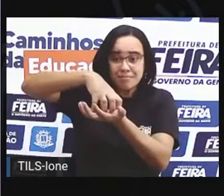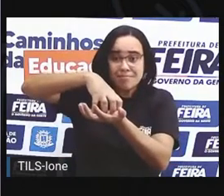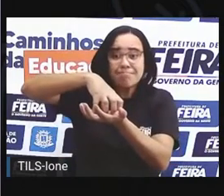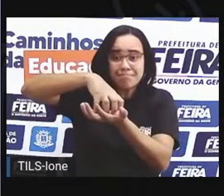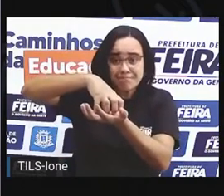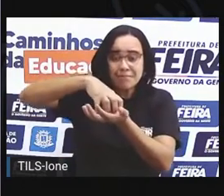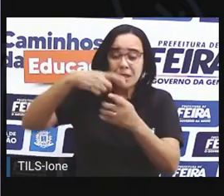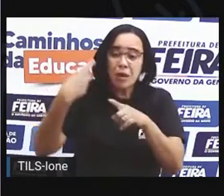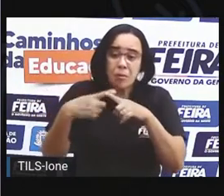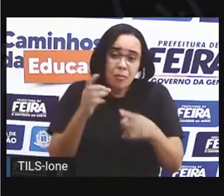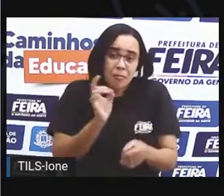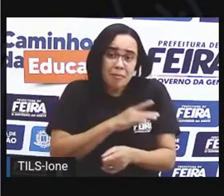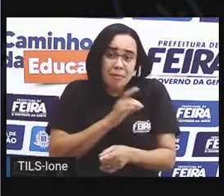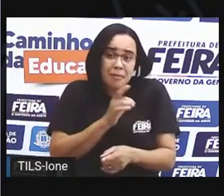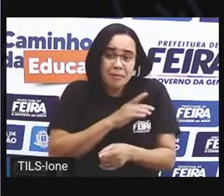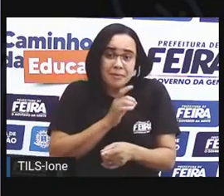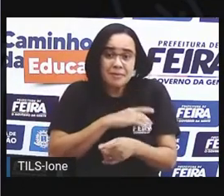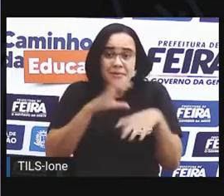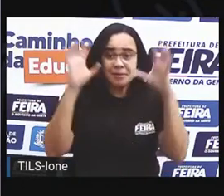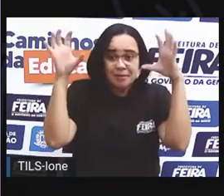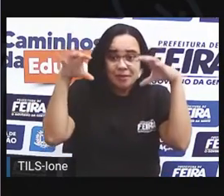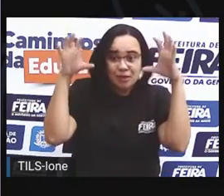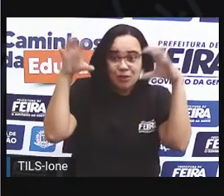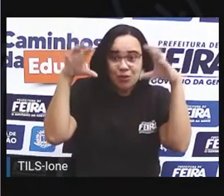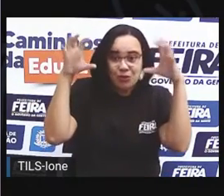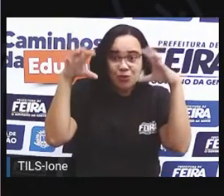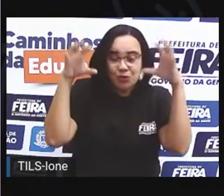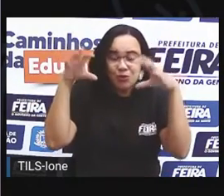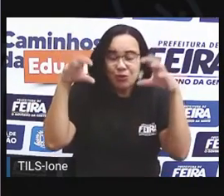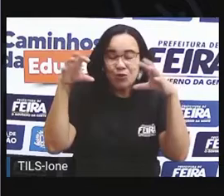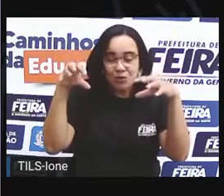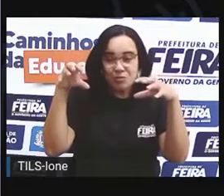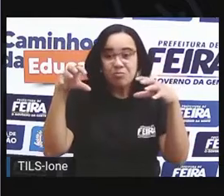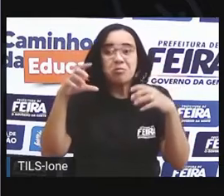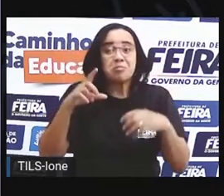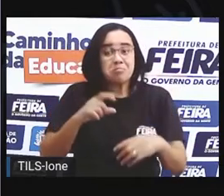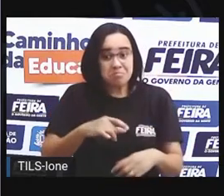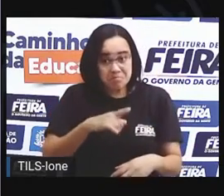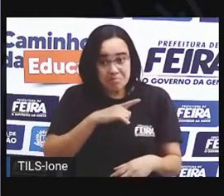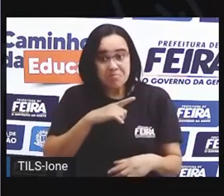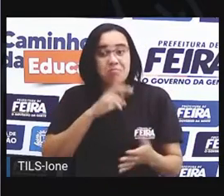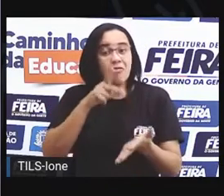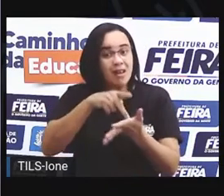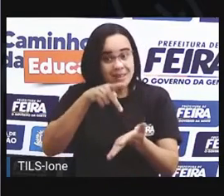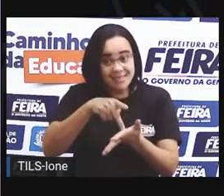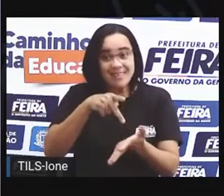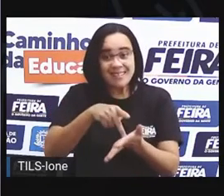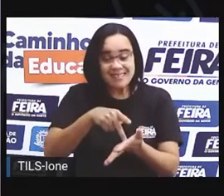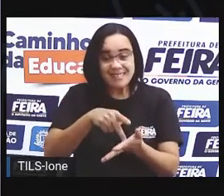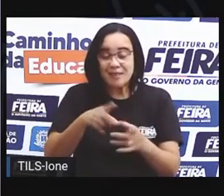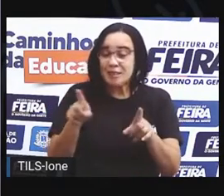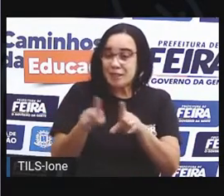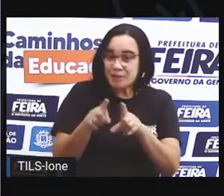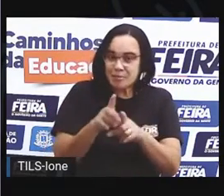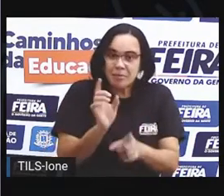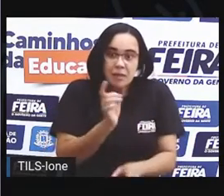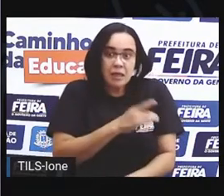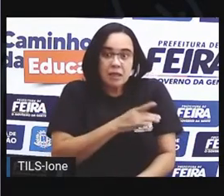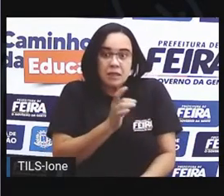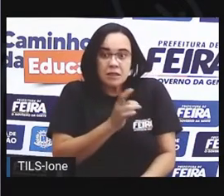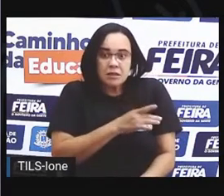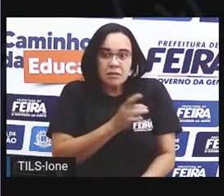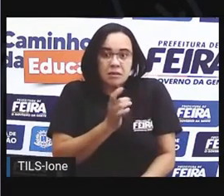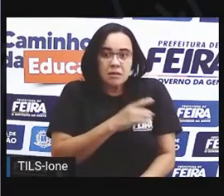de chuva, sabe, meninada? Muito medo mesmo. E ela tinha medo de chuva